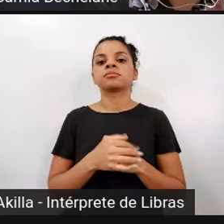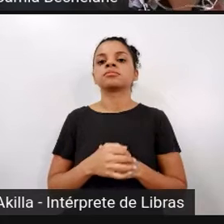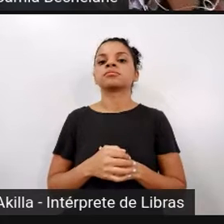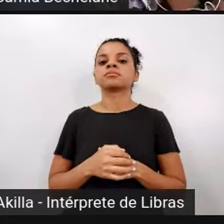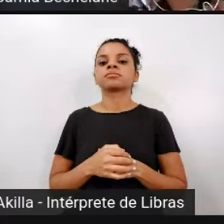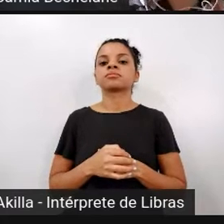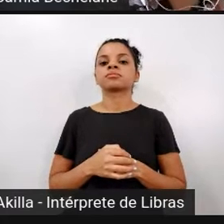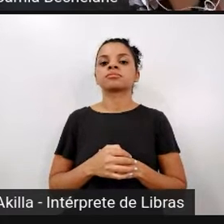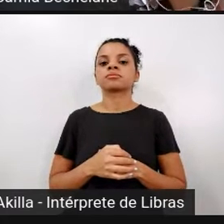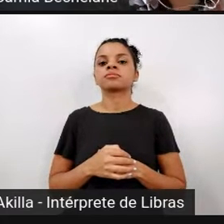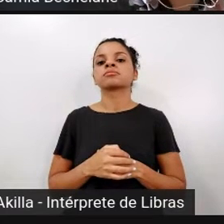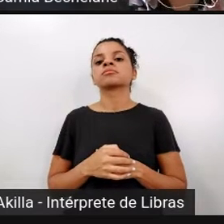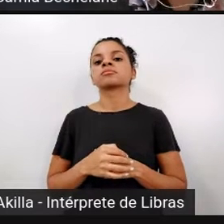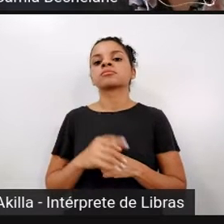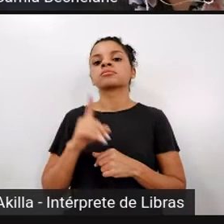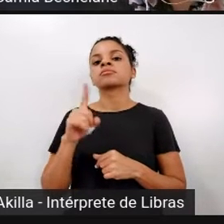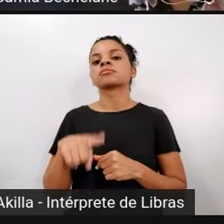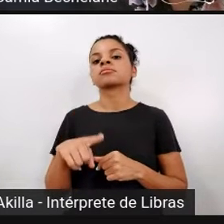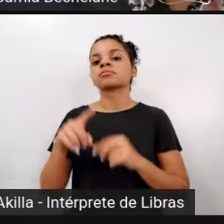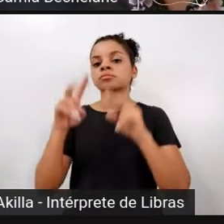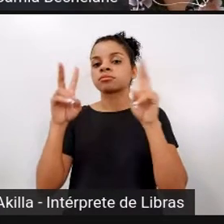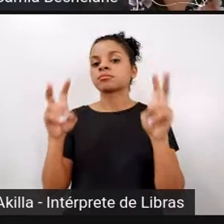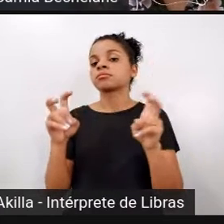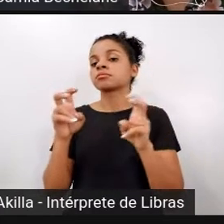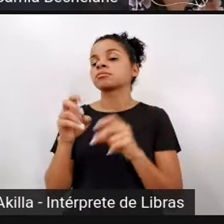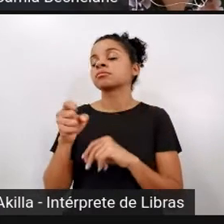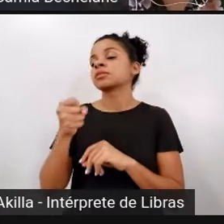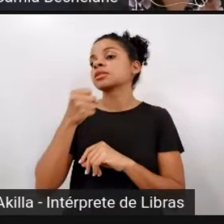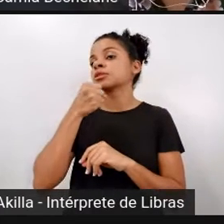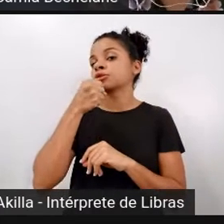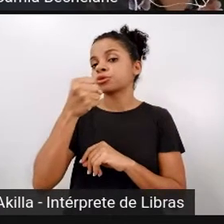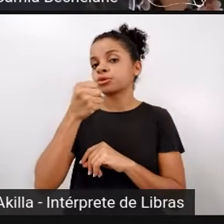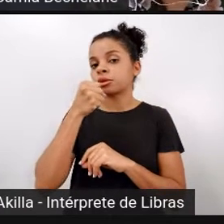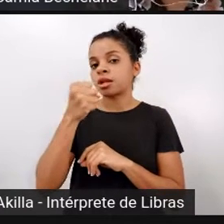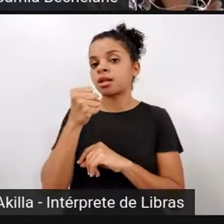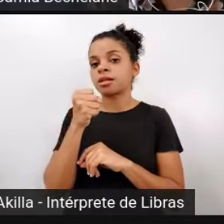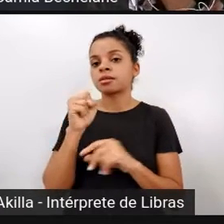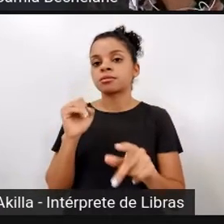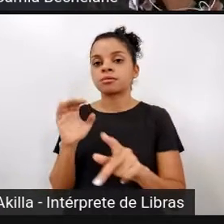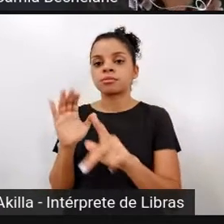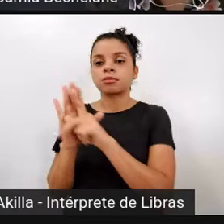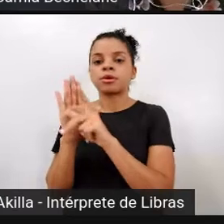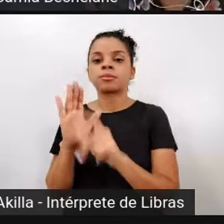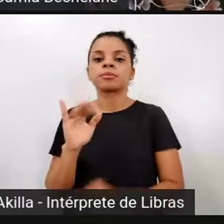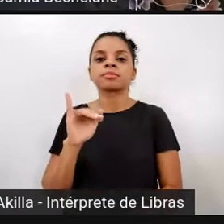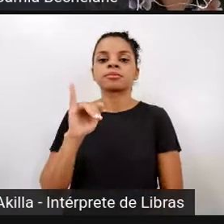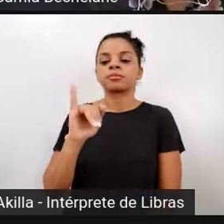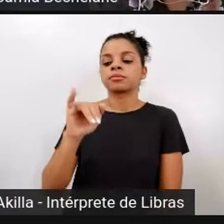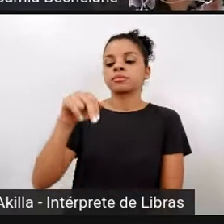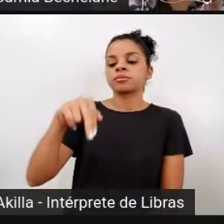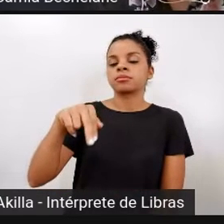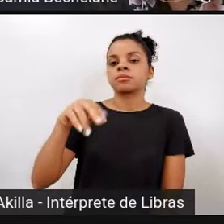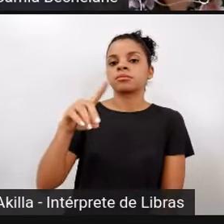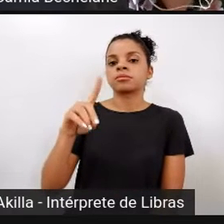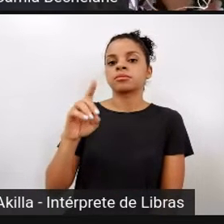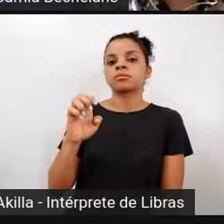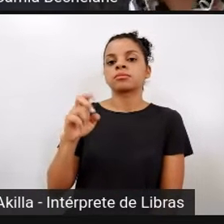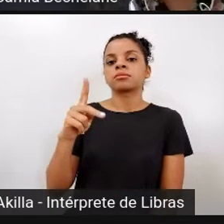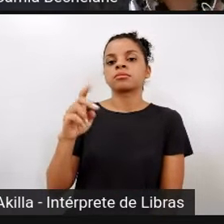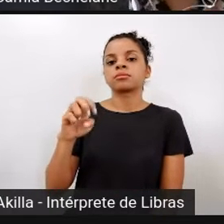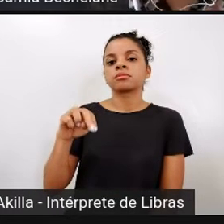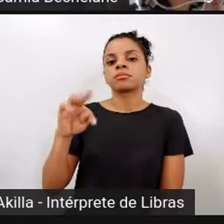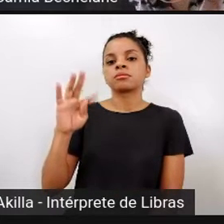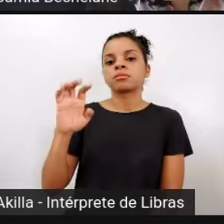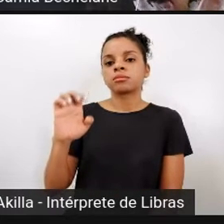o jornalismo independente, né, o que significa fazer jornalismo independente, a independência em relação